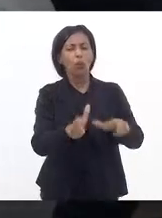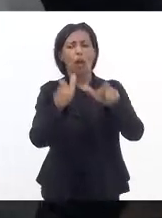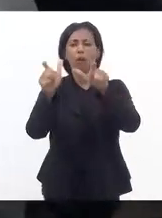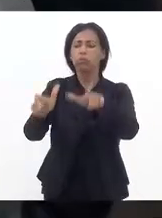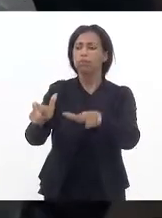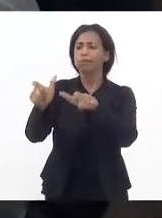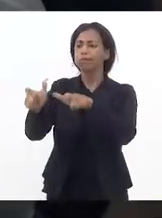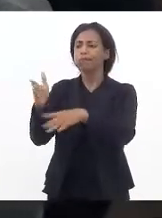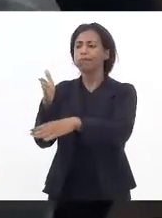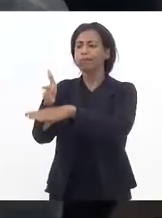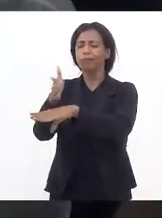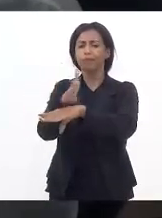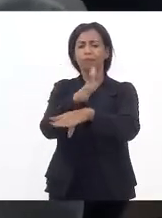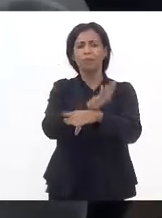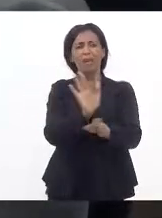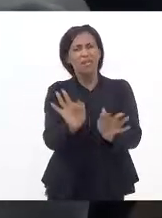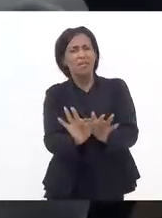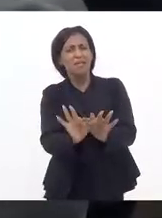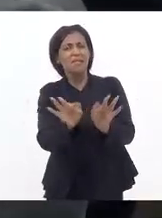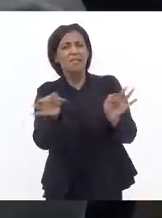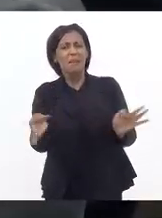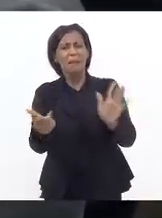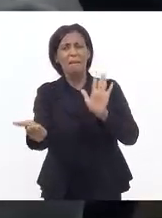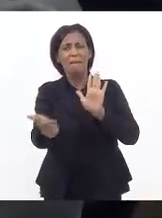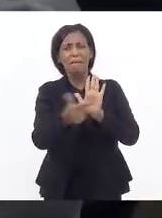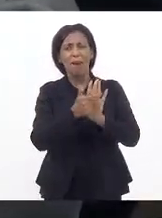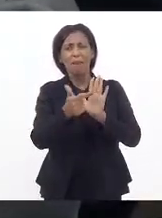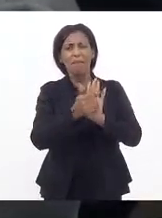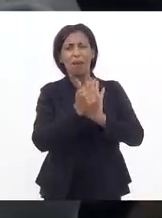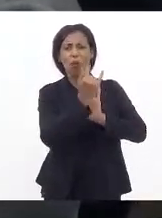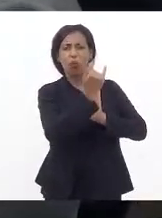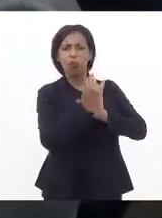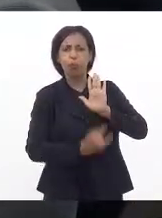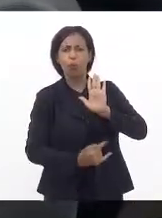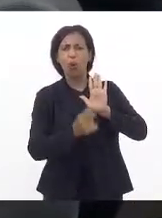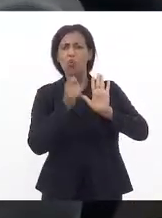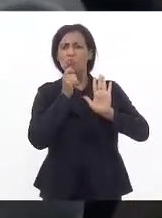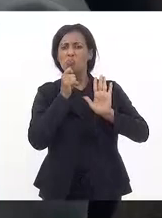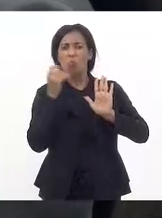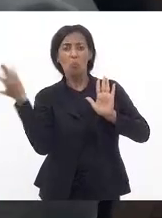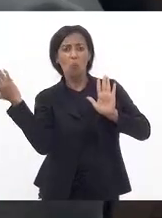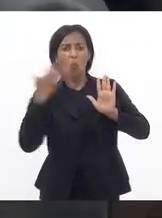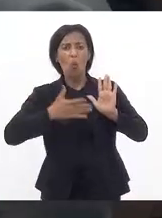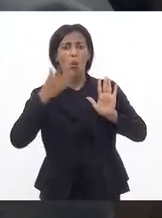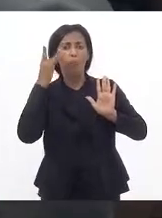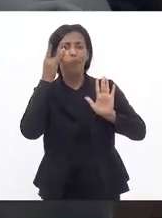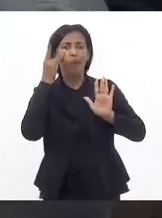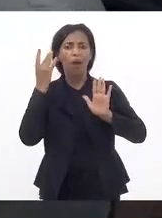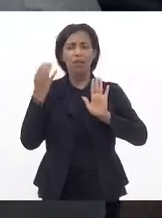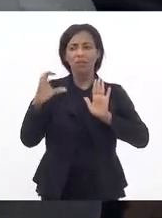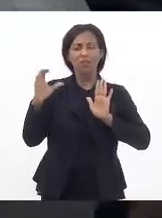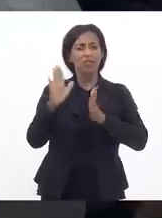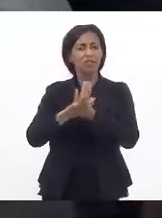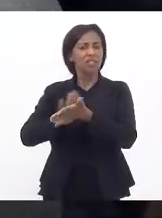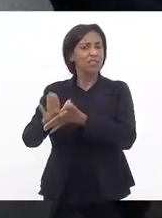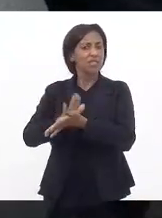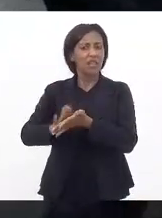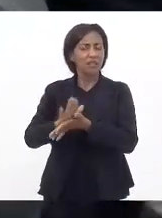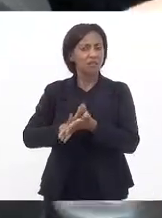locais um simplesmente papel que não têm comprovação científica alguma